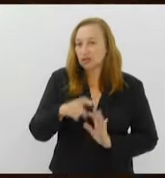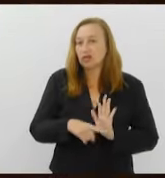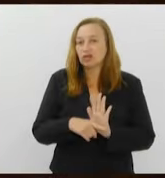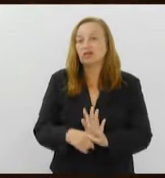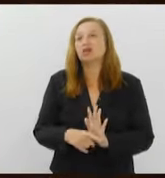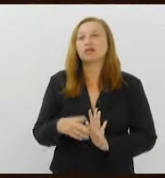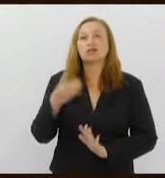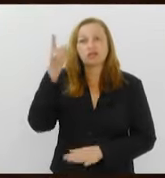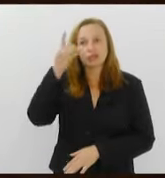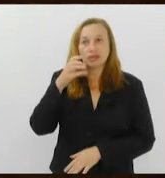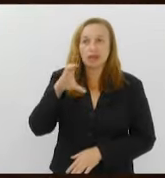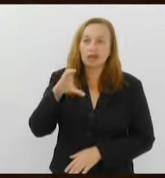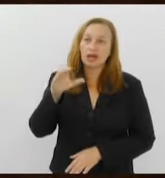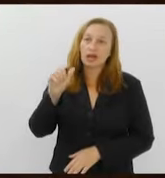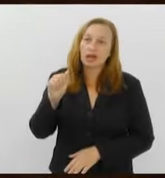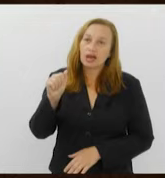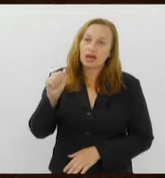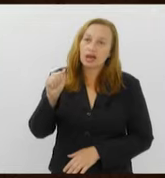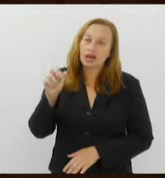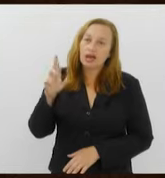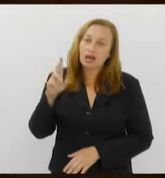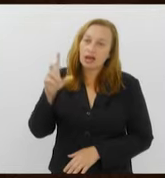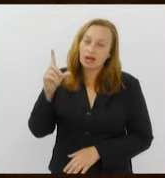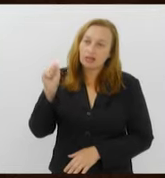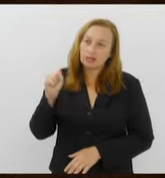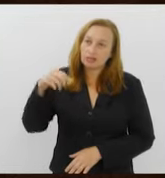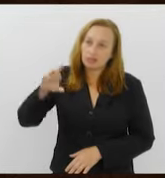Carlos Macedo. Na verdade, conversei com o